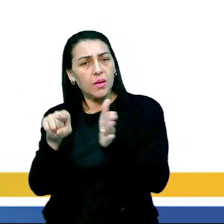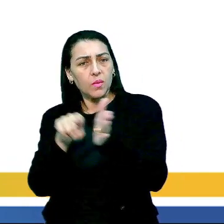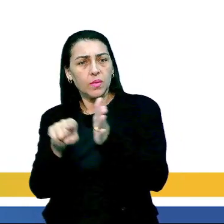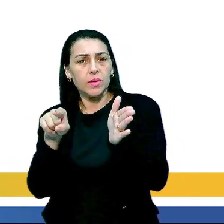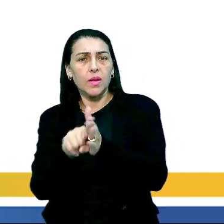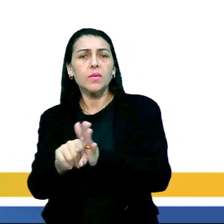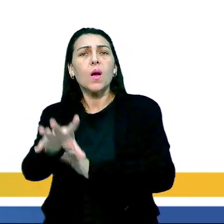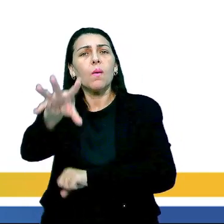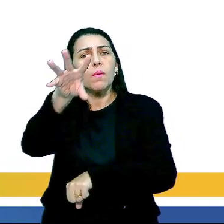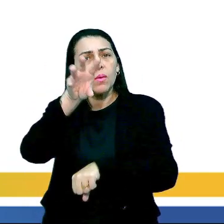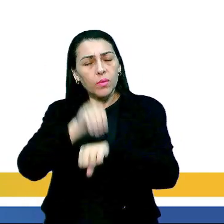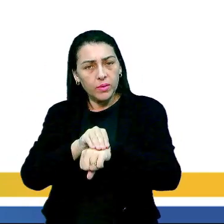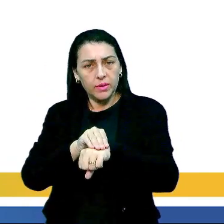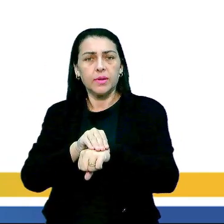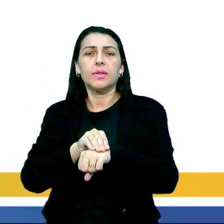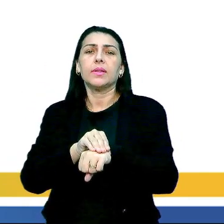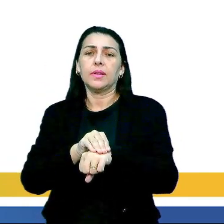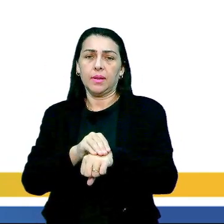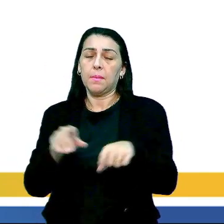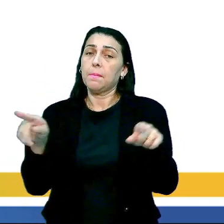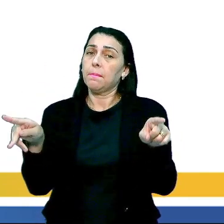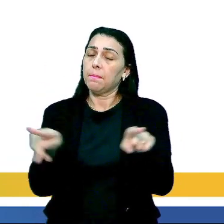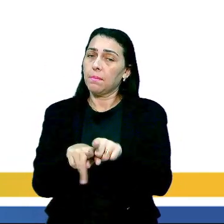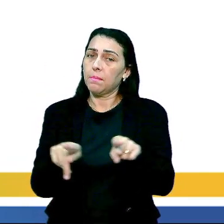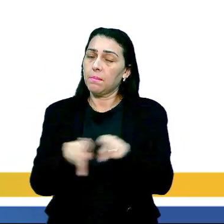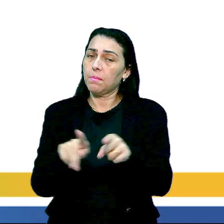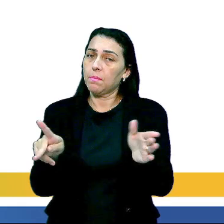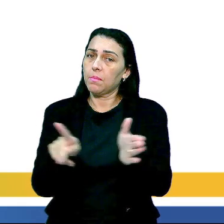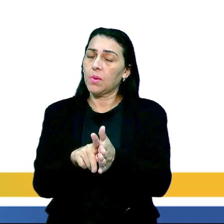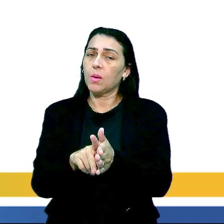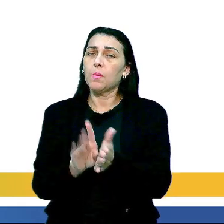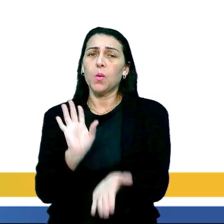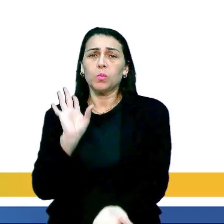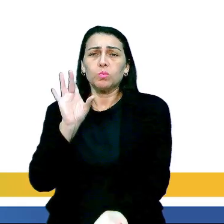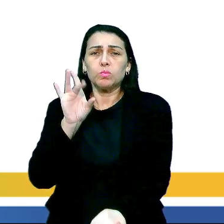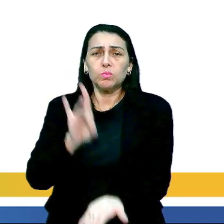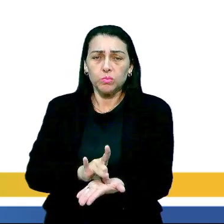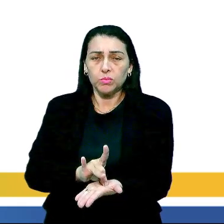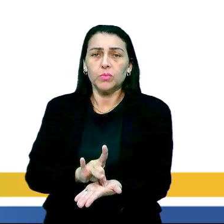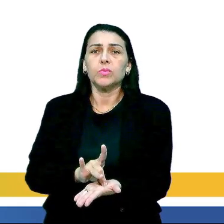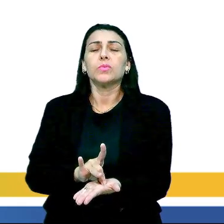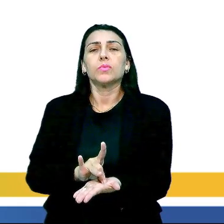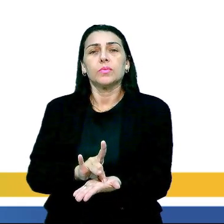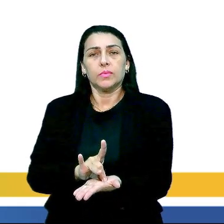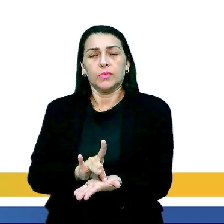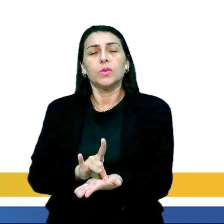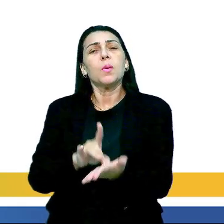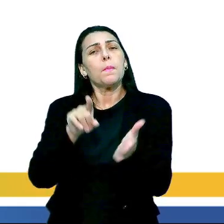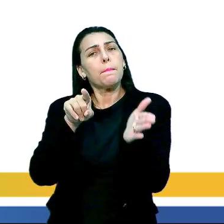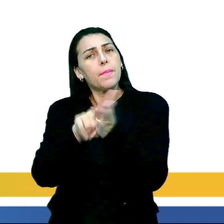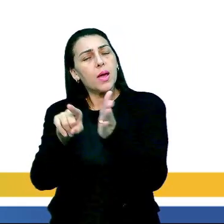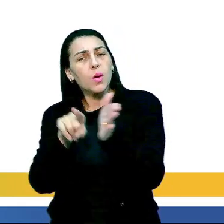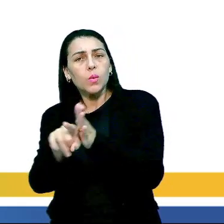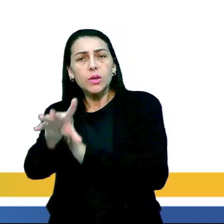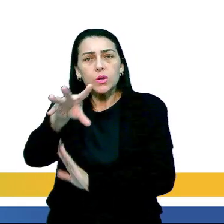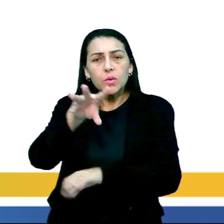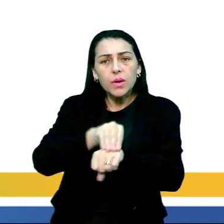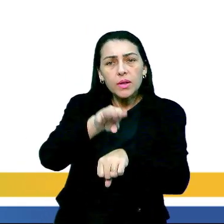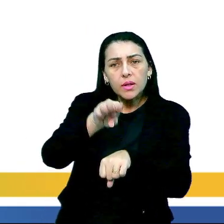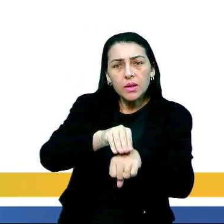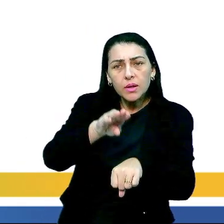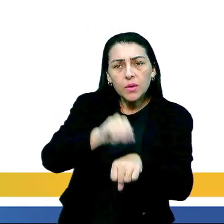são reconhecidas, inclusive pelo oficialismo, como legítimas questões de